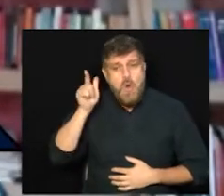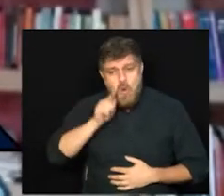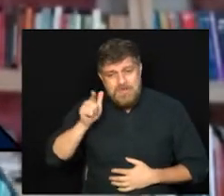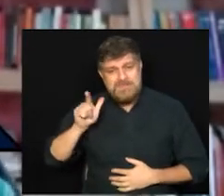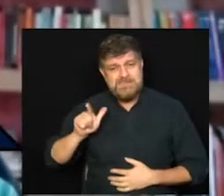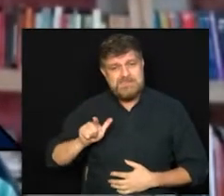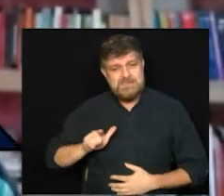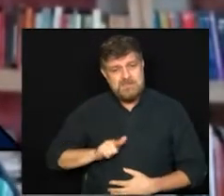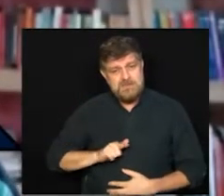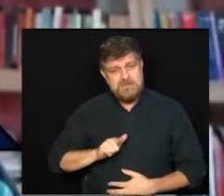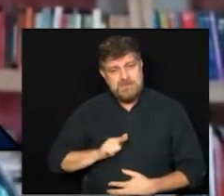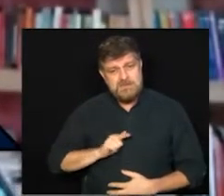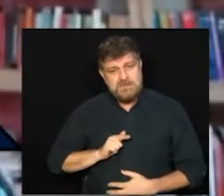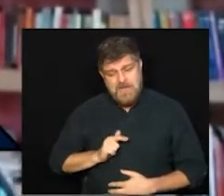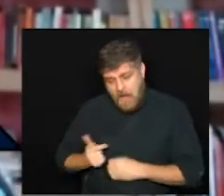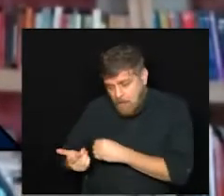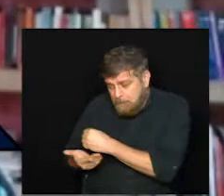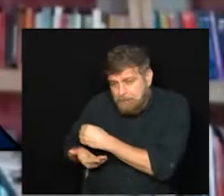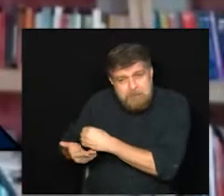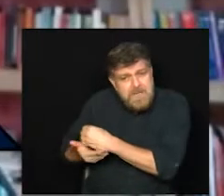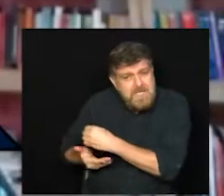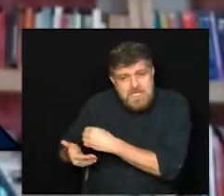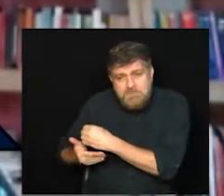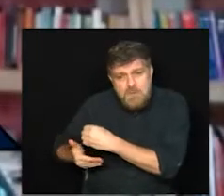ter o mínimo de